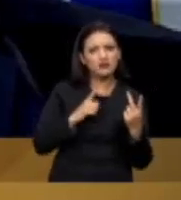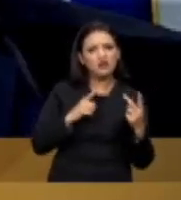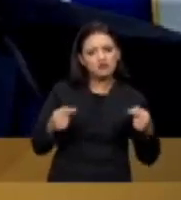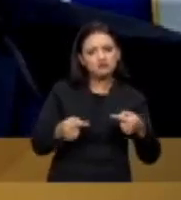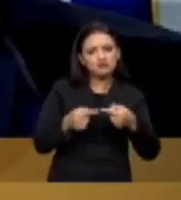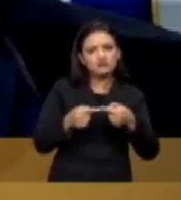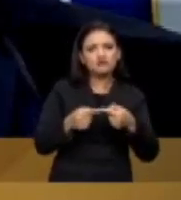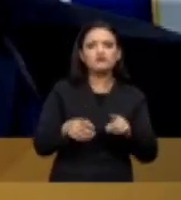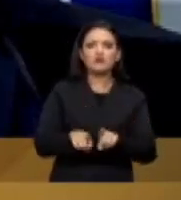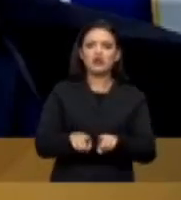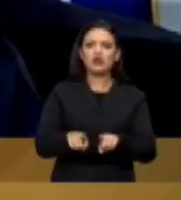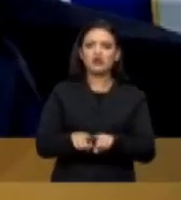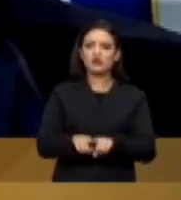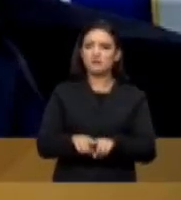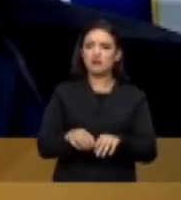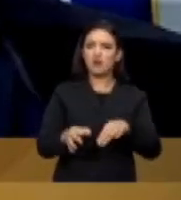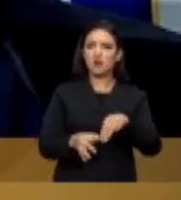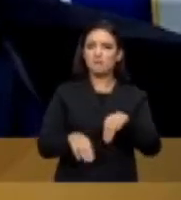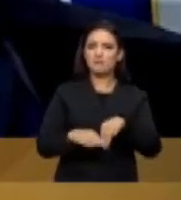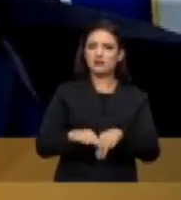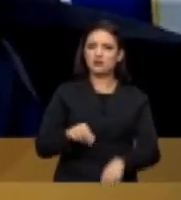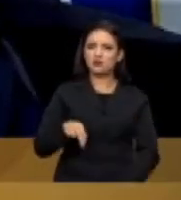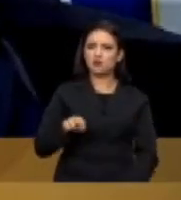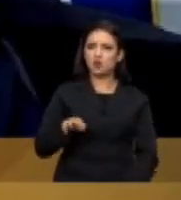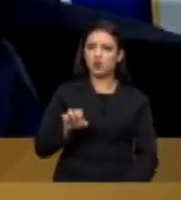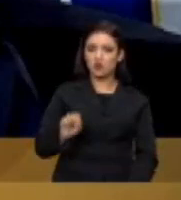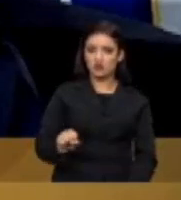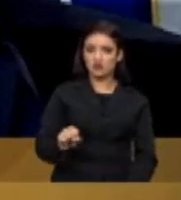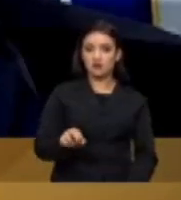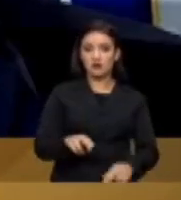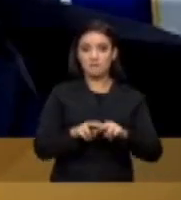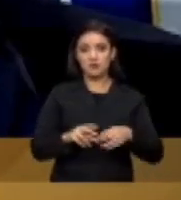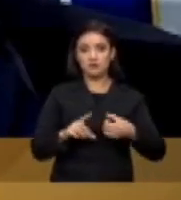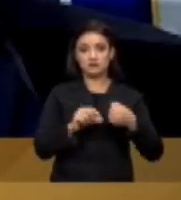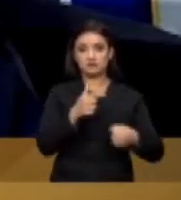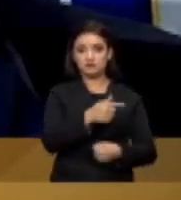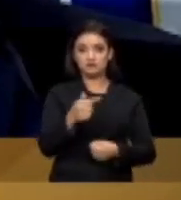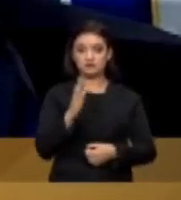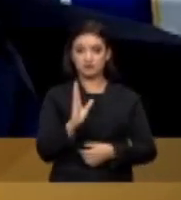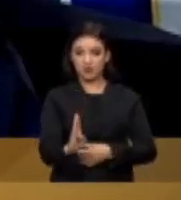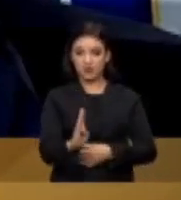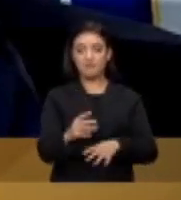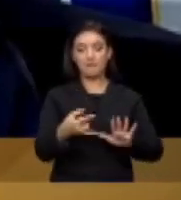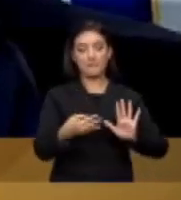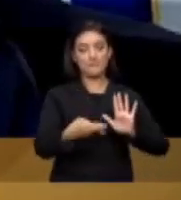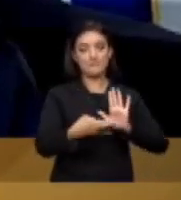ministro Cássio Nunes nos termos do artigo 77B do Regimento Interno da Suprema